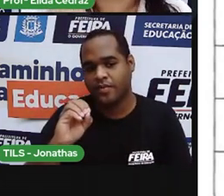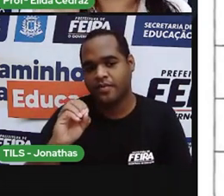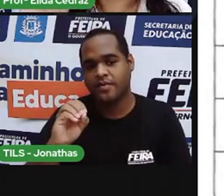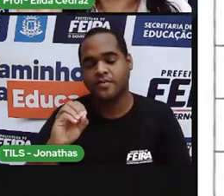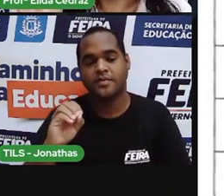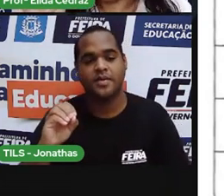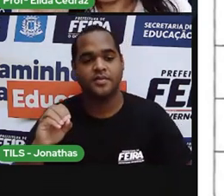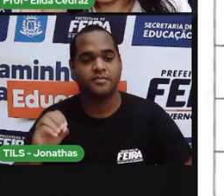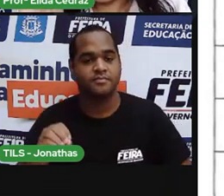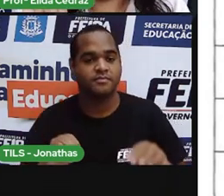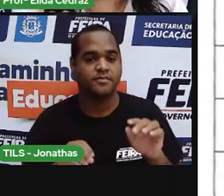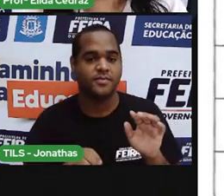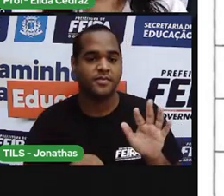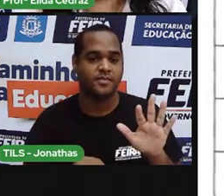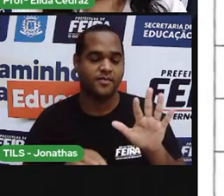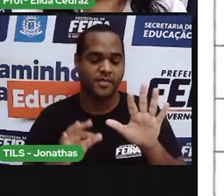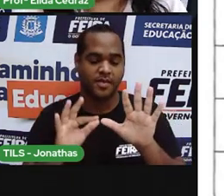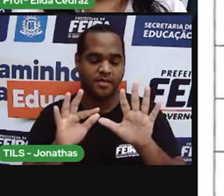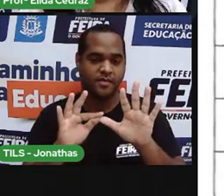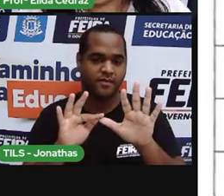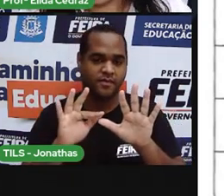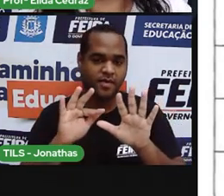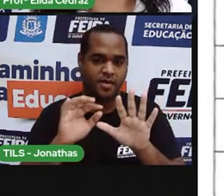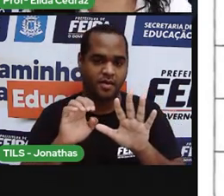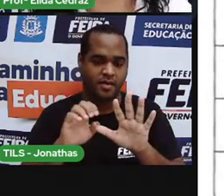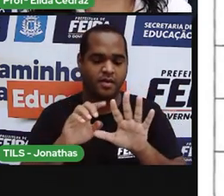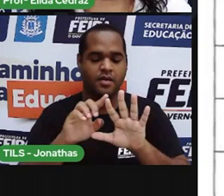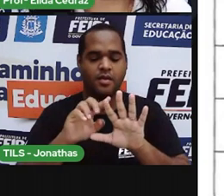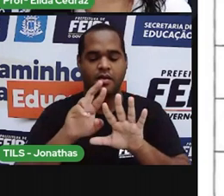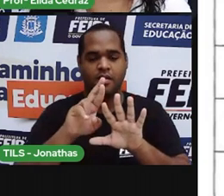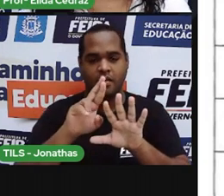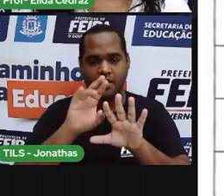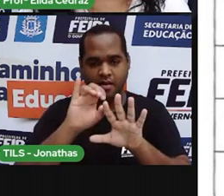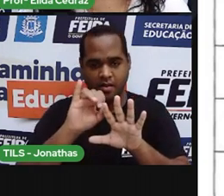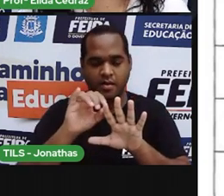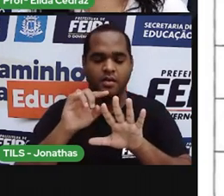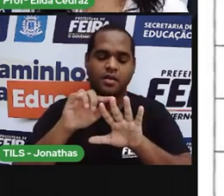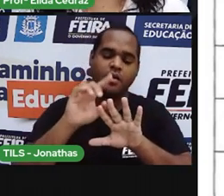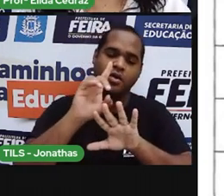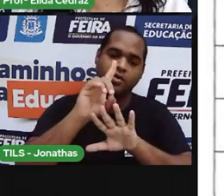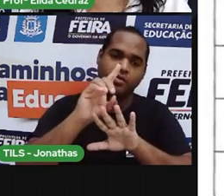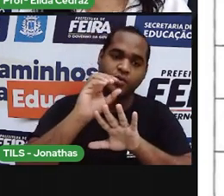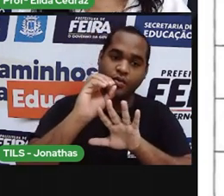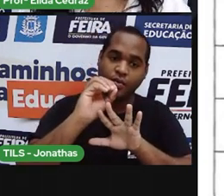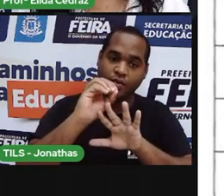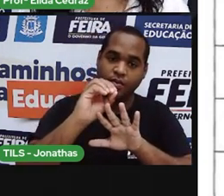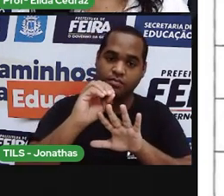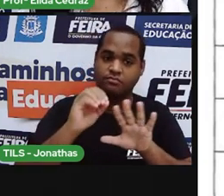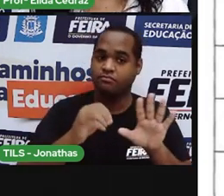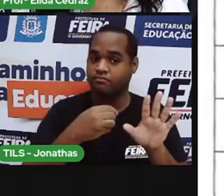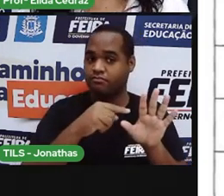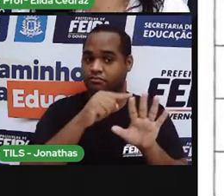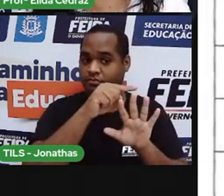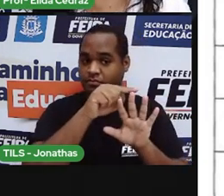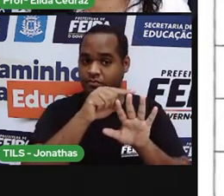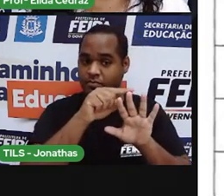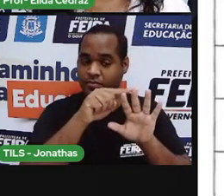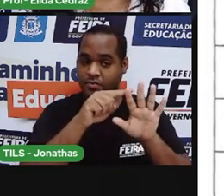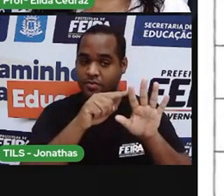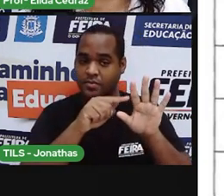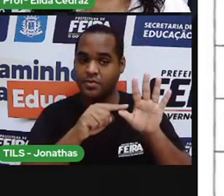Ferido. Três pedacinhos, três sílabas. Olha quantas letrinhas tem